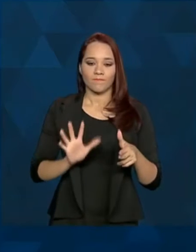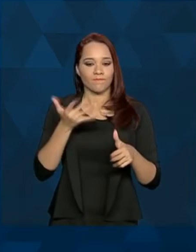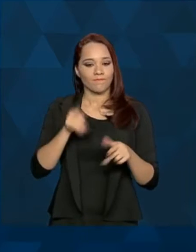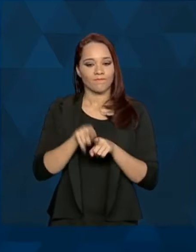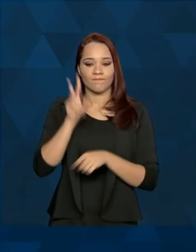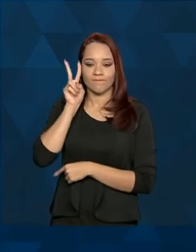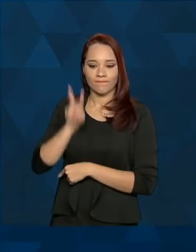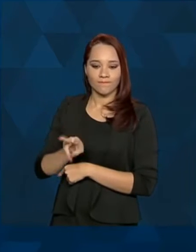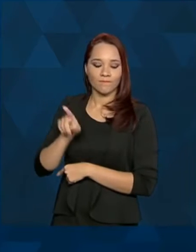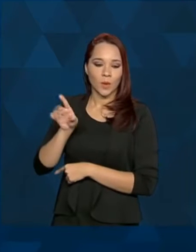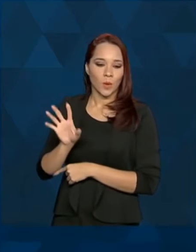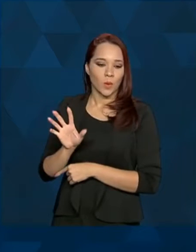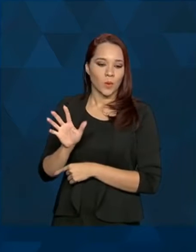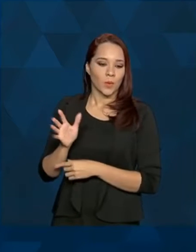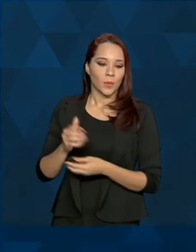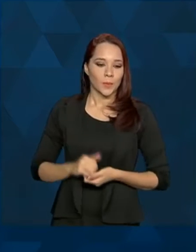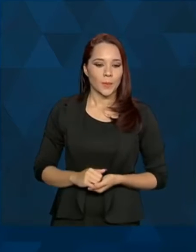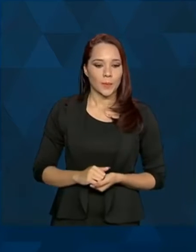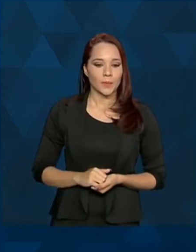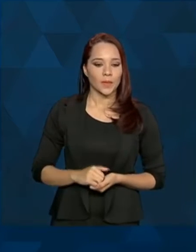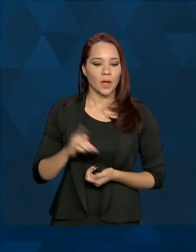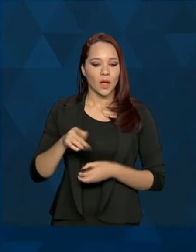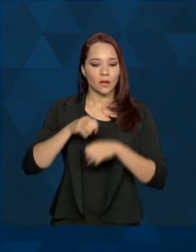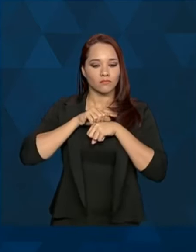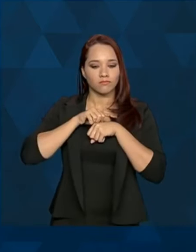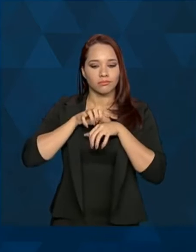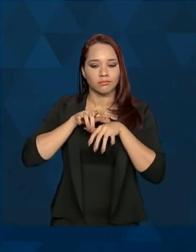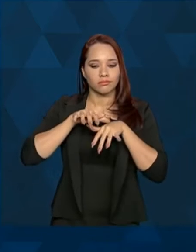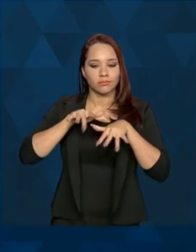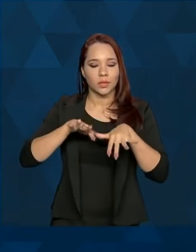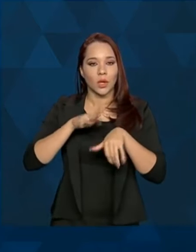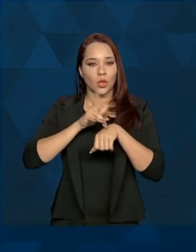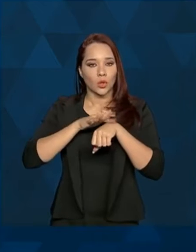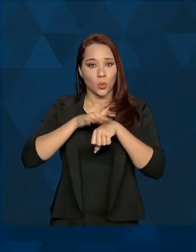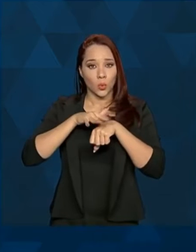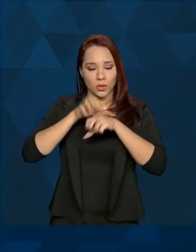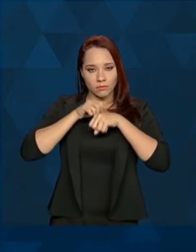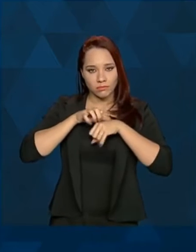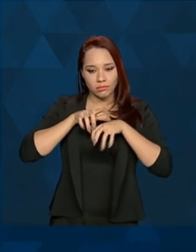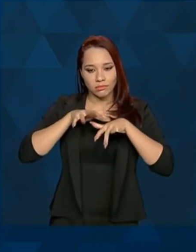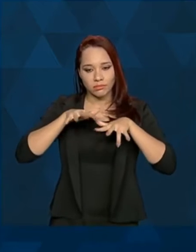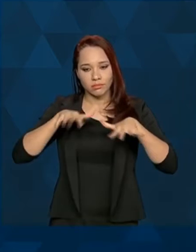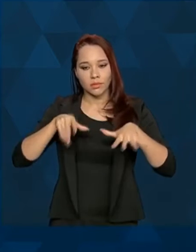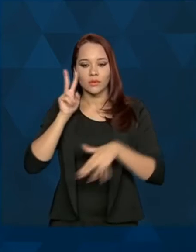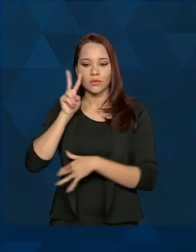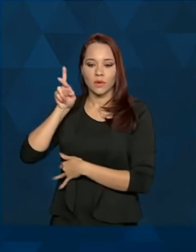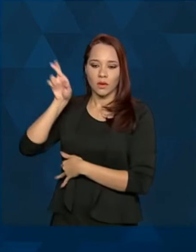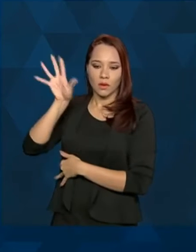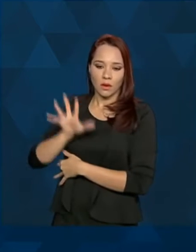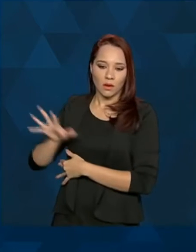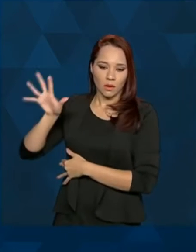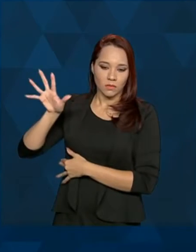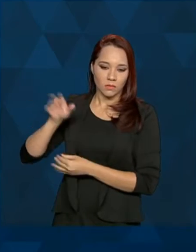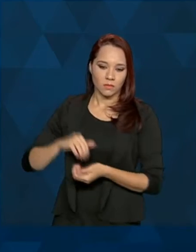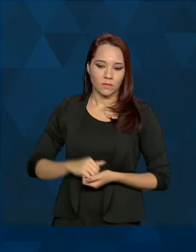verifica com relação ao espalhamento da doença quando a gente olha na região como um